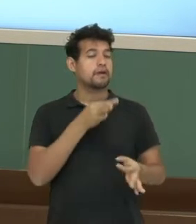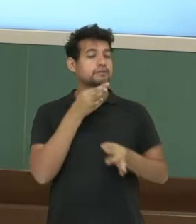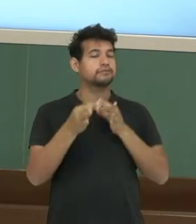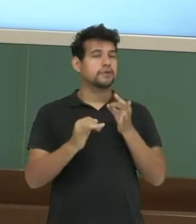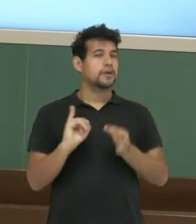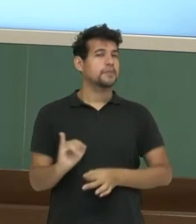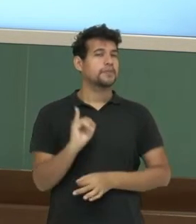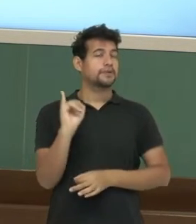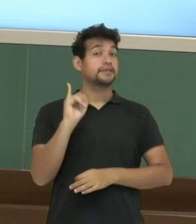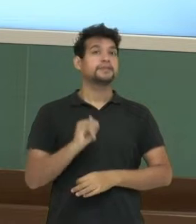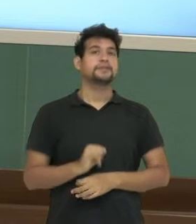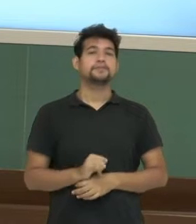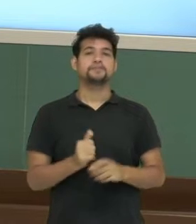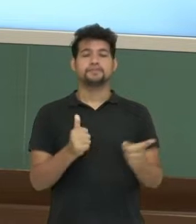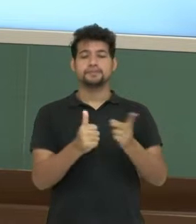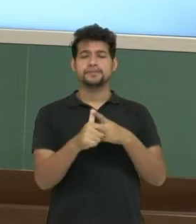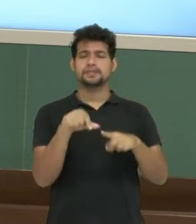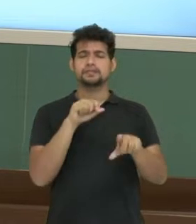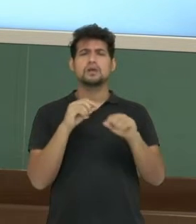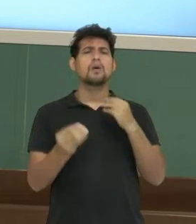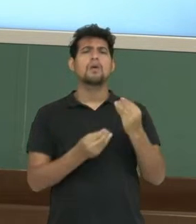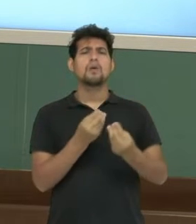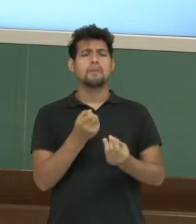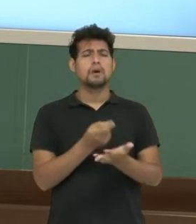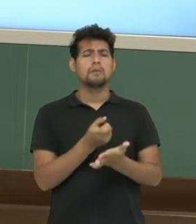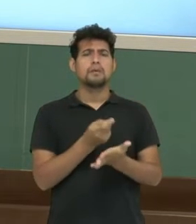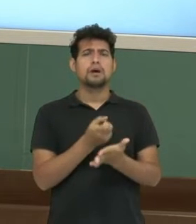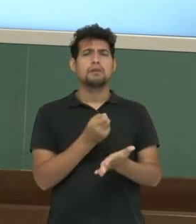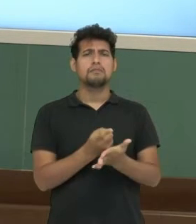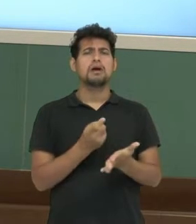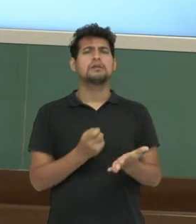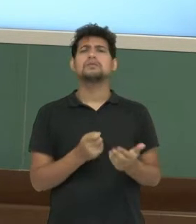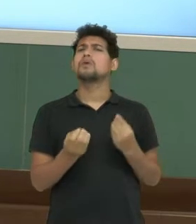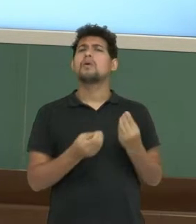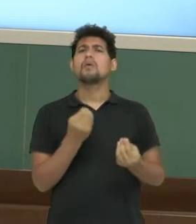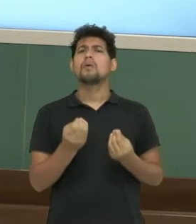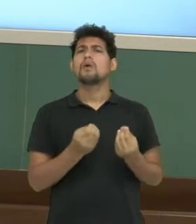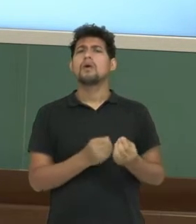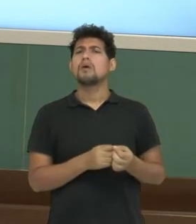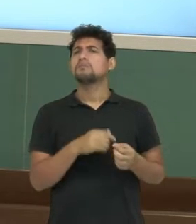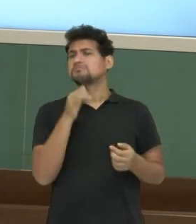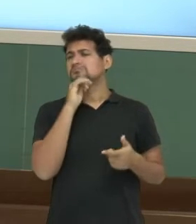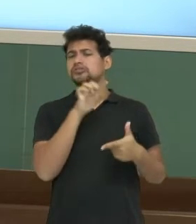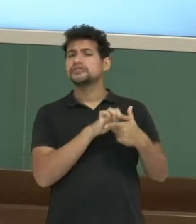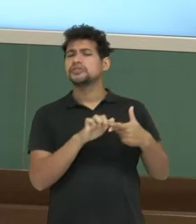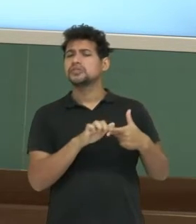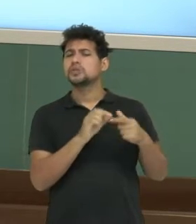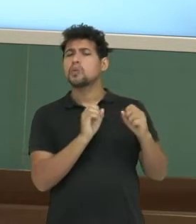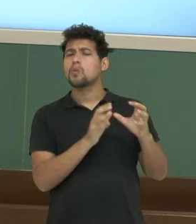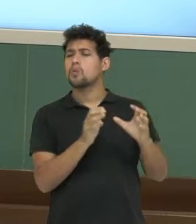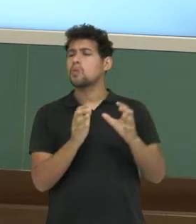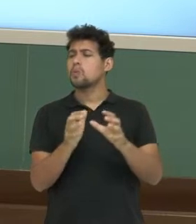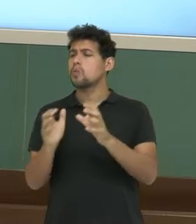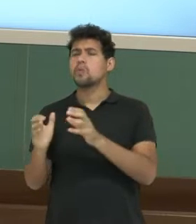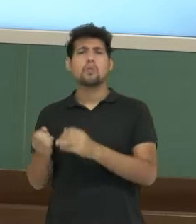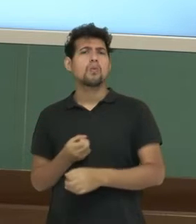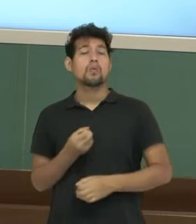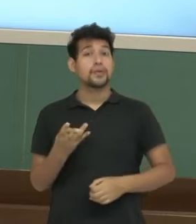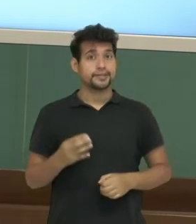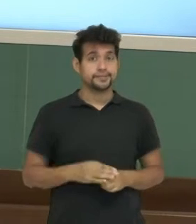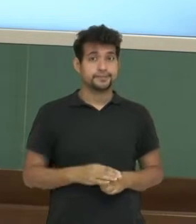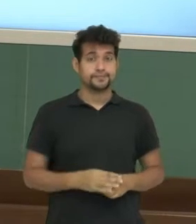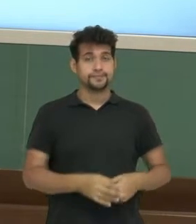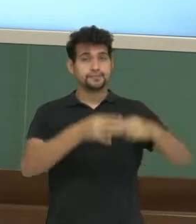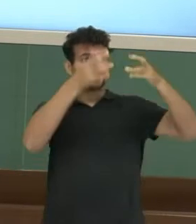vocês. Primeiro, decida como o orçamento será dividido. Como que vai ser? Quanto para cada área? Importante.